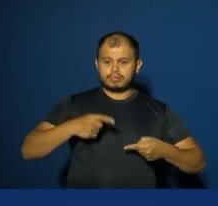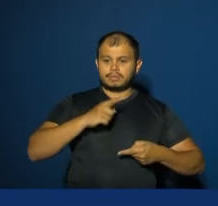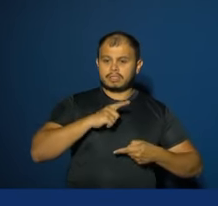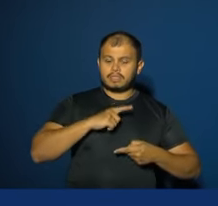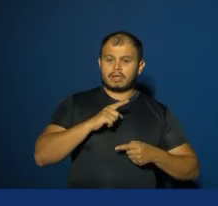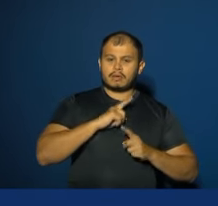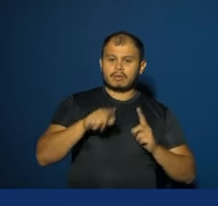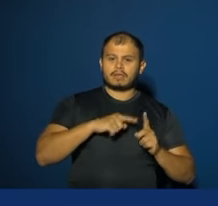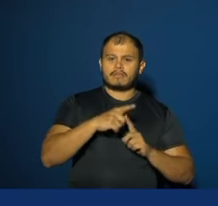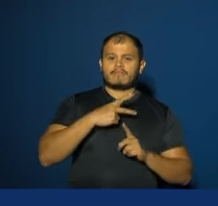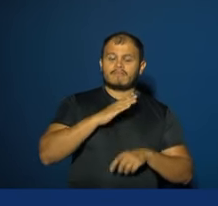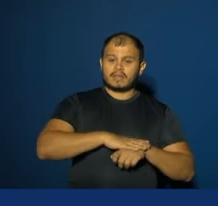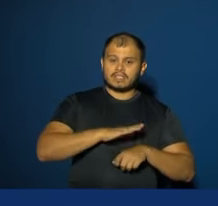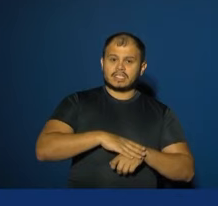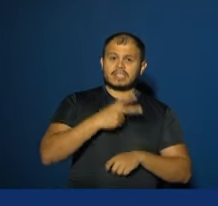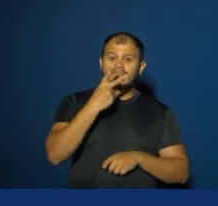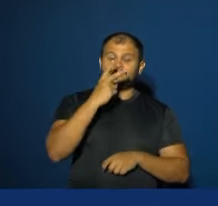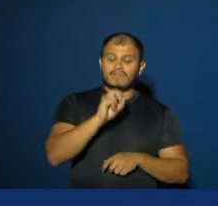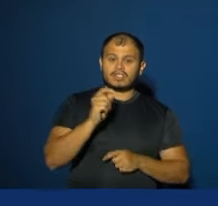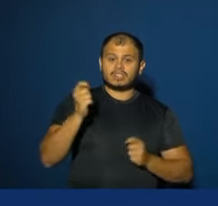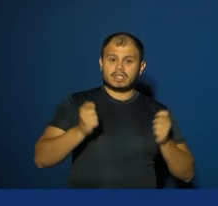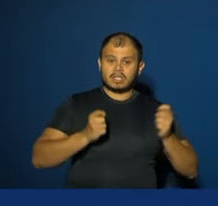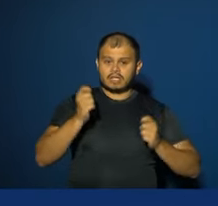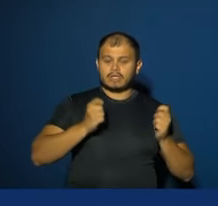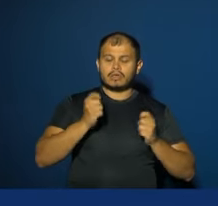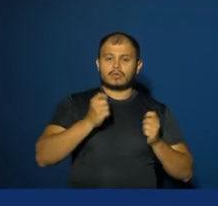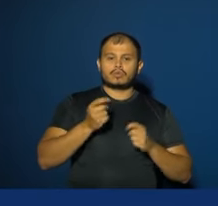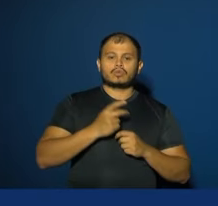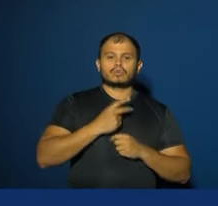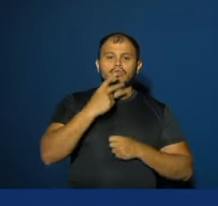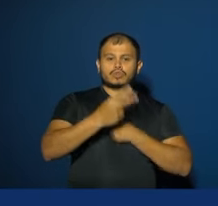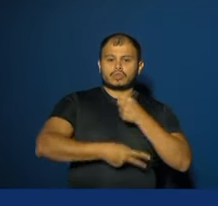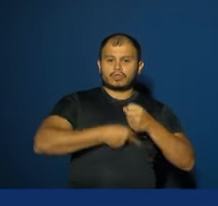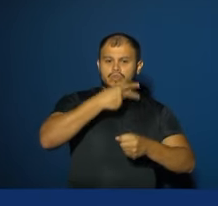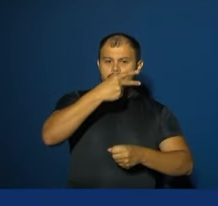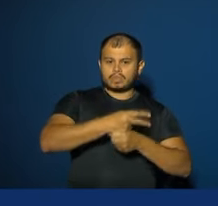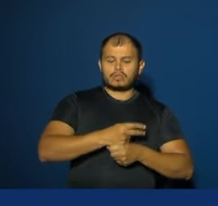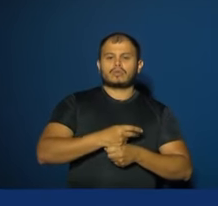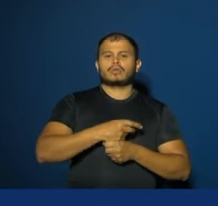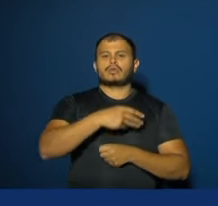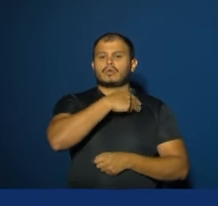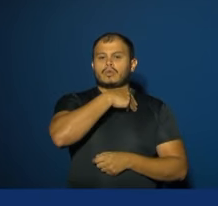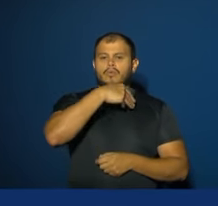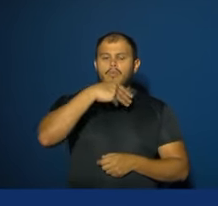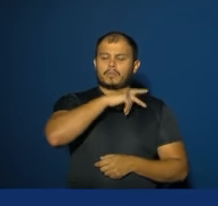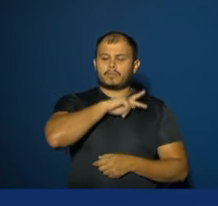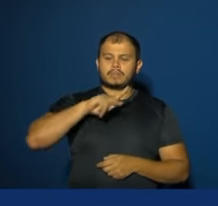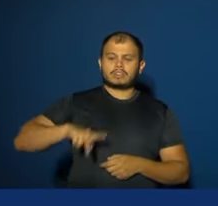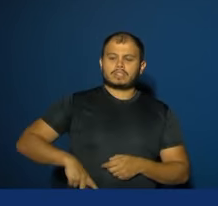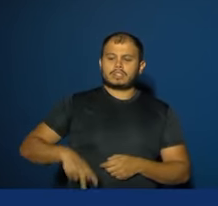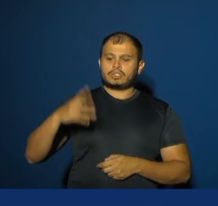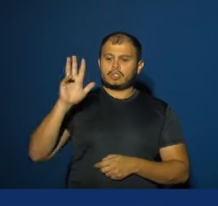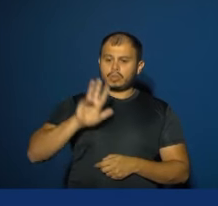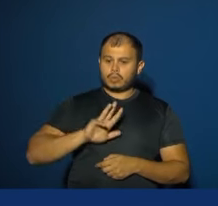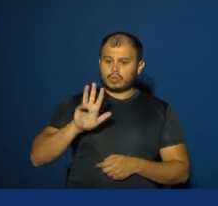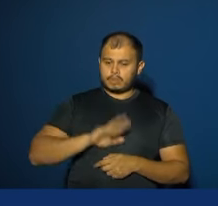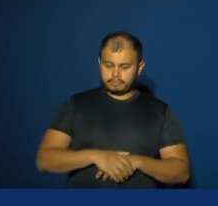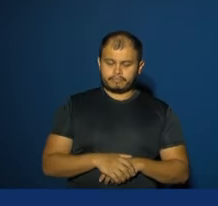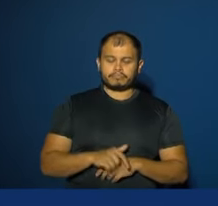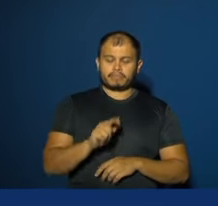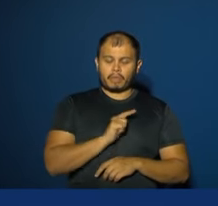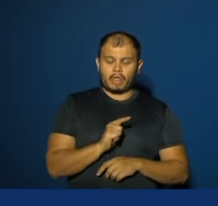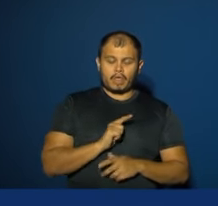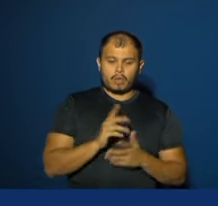meta de fazer mais 20 leilões nos dois últimos anos do governo do presidente Lula as concessionárias elas